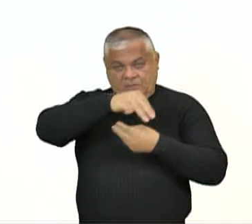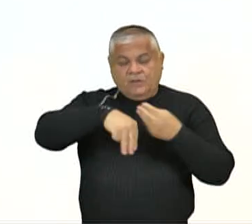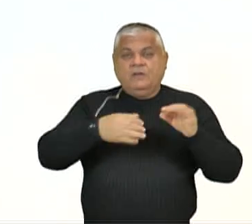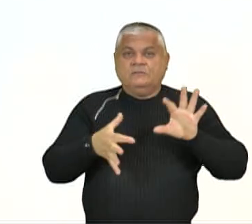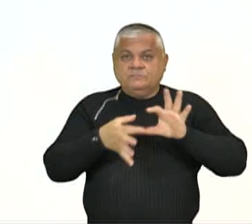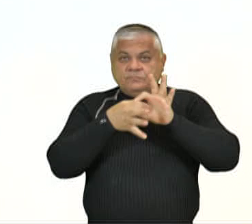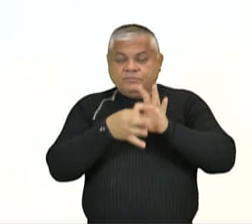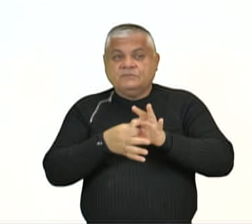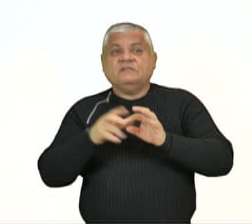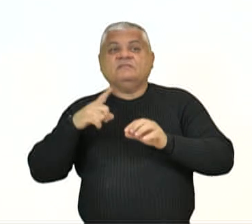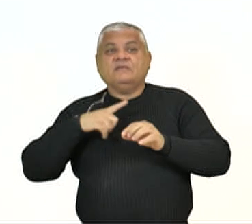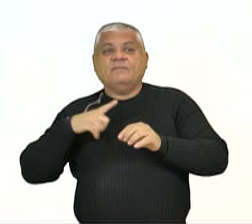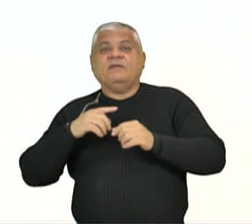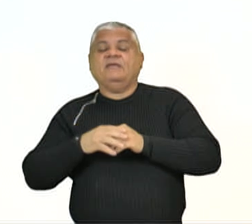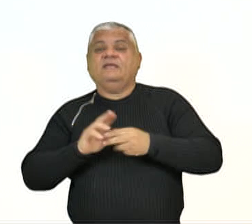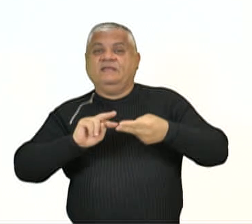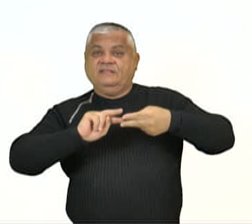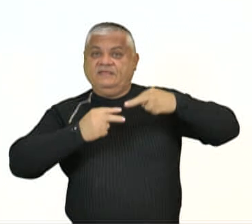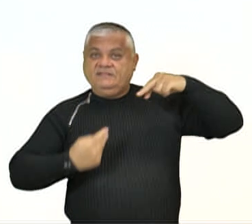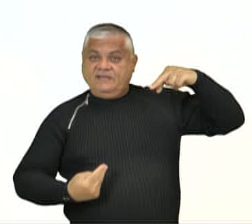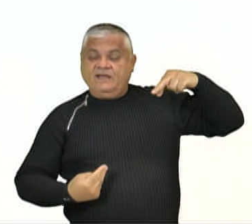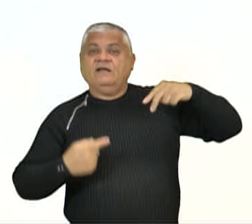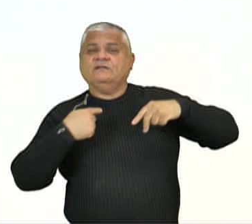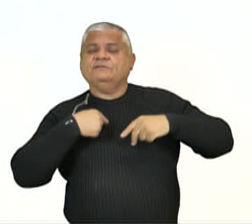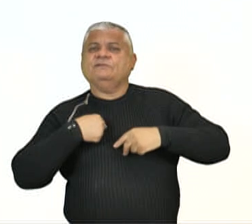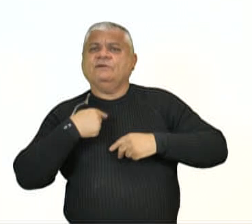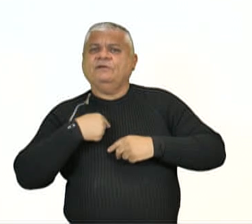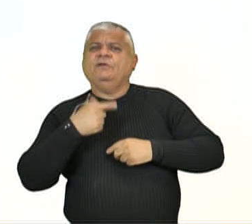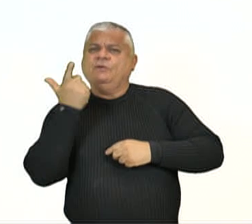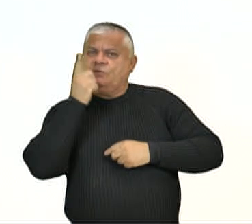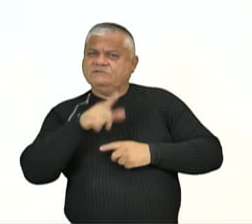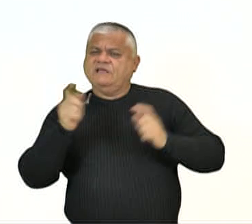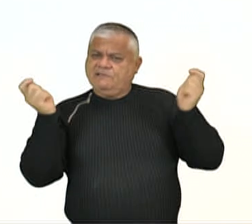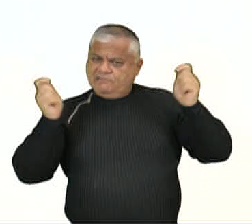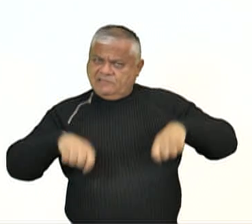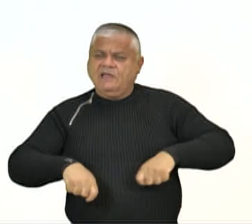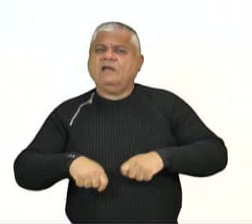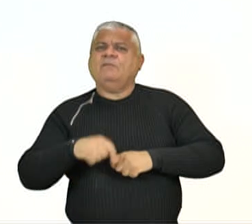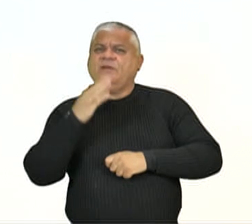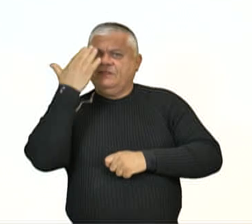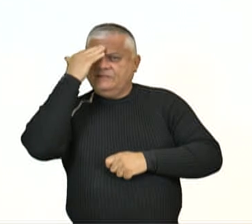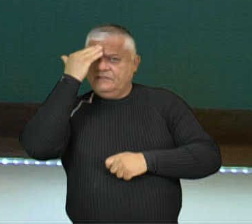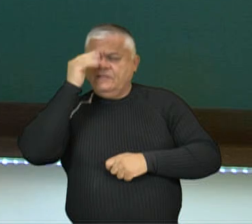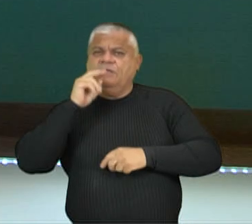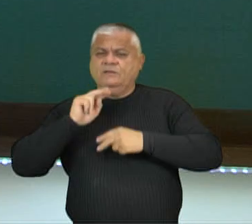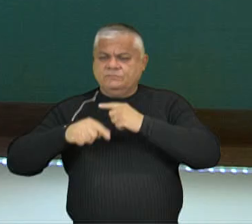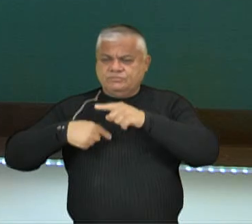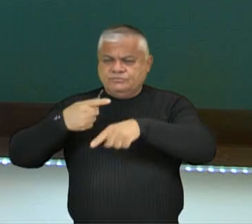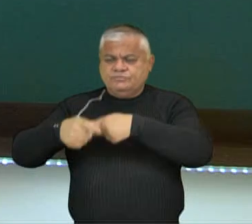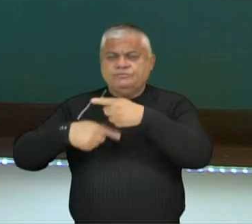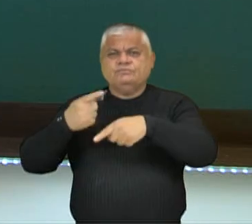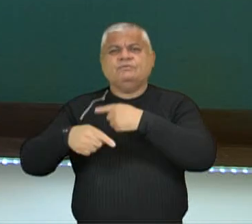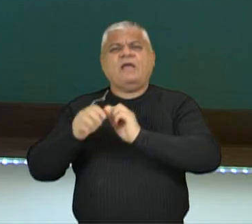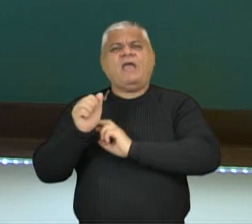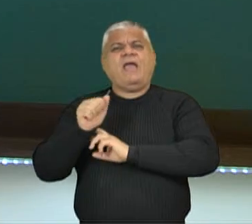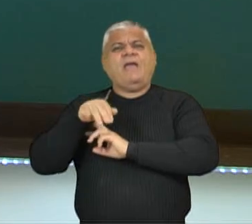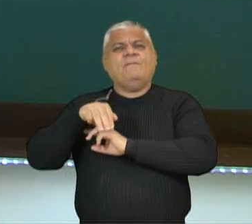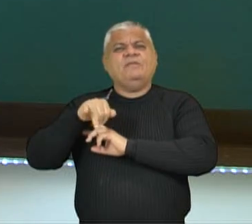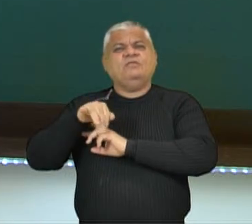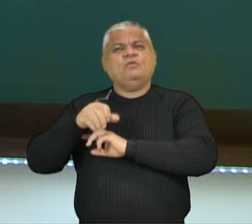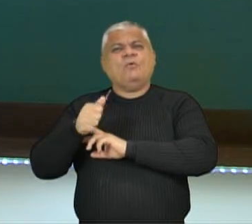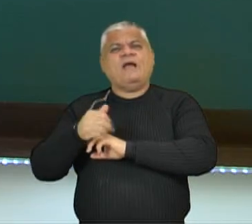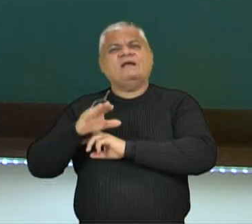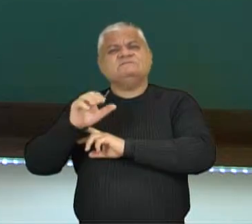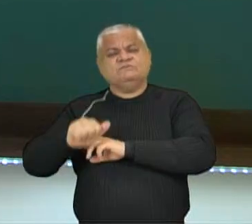gente trabalhar com as sequências de DNA, a gente viu que a gente também consegue trabalhar com a sequência de aminoácidos que compõem